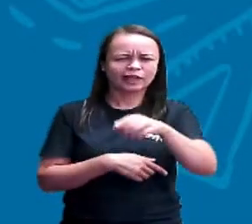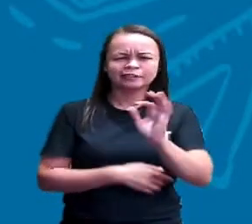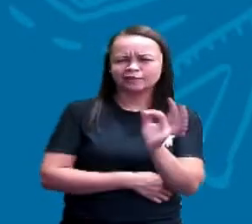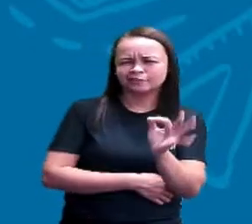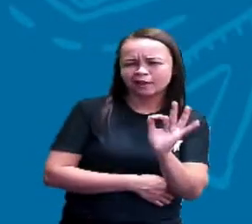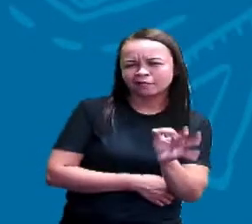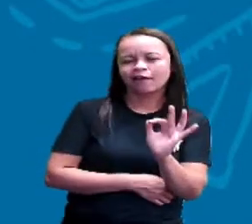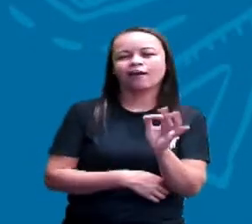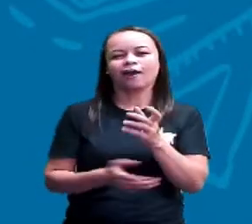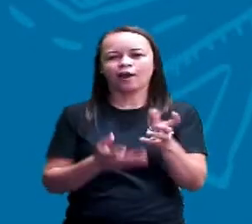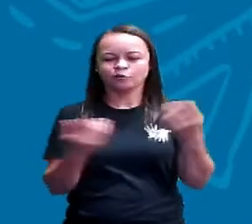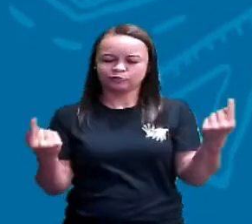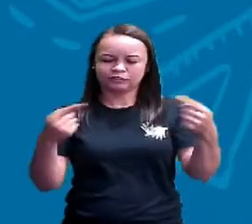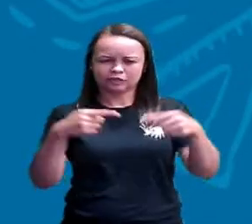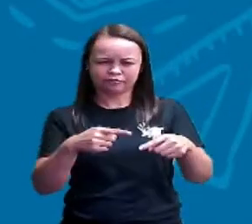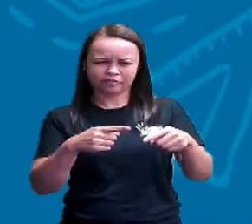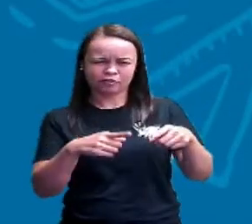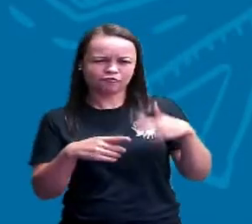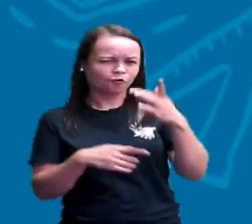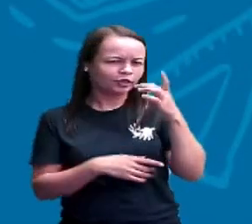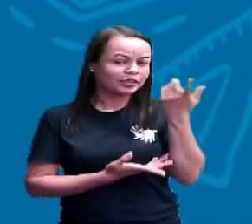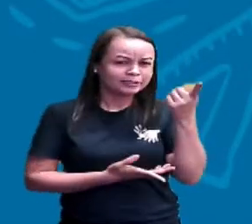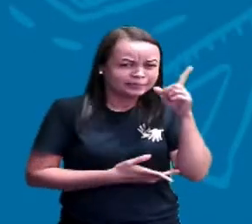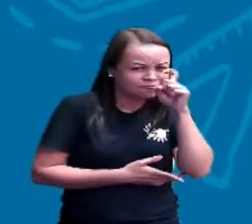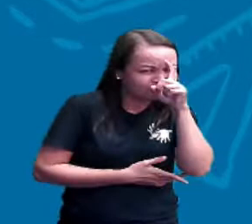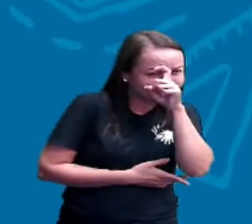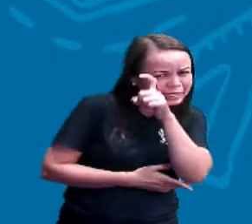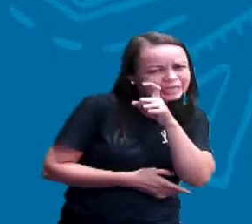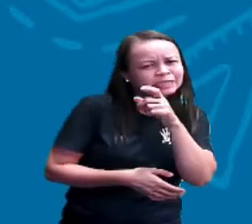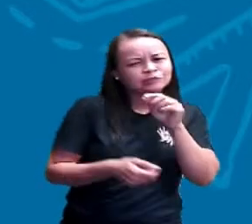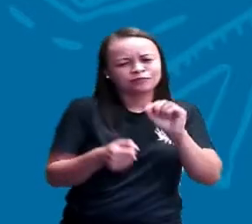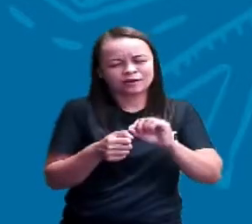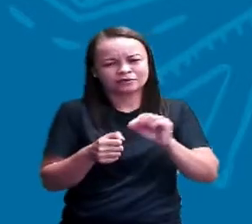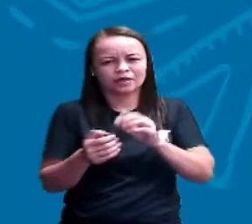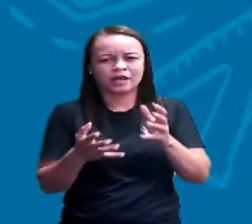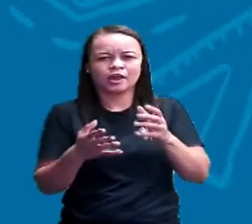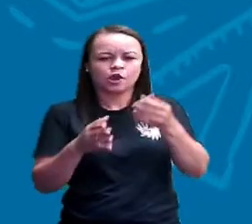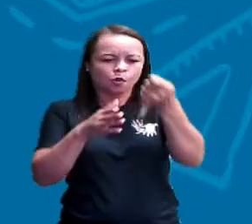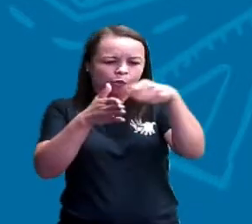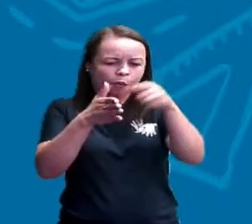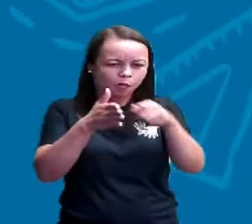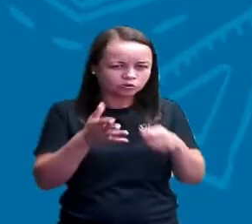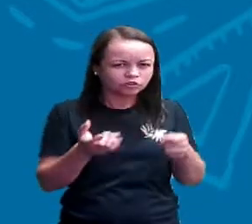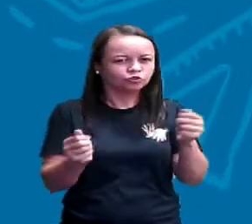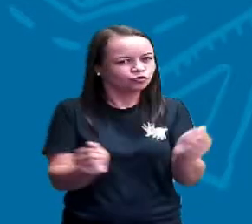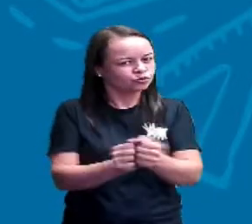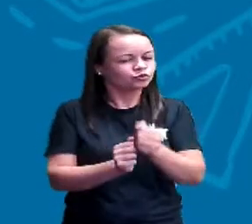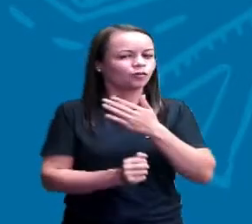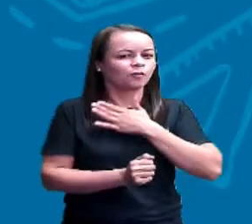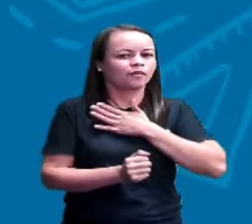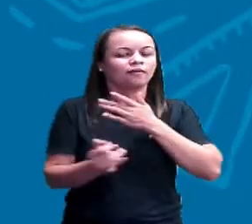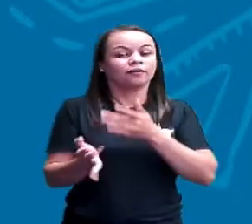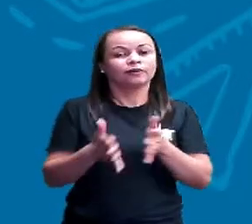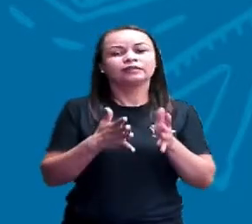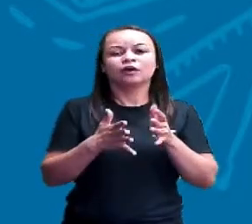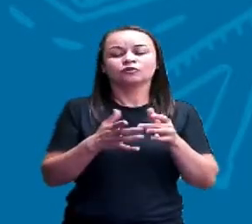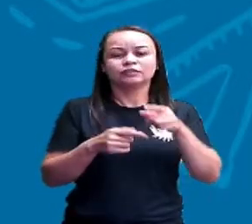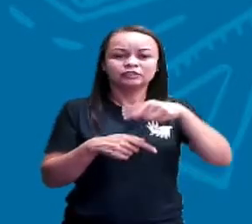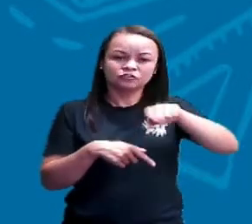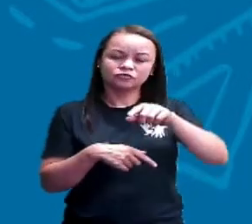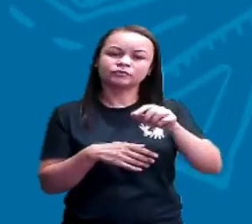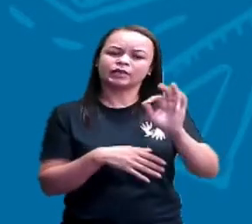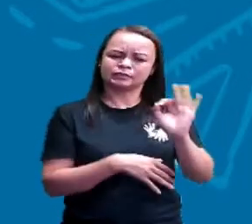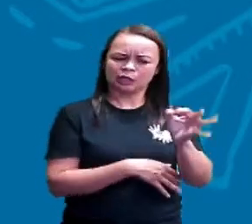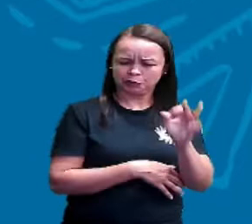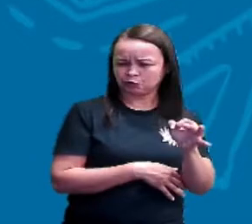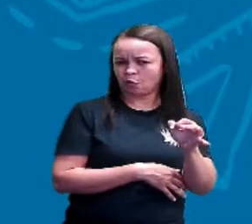nosso desafio? Foi difícil fazer? Corrigiram comigo? Quem acertou muito bem, quem errou, não